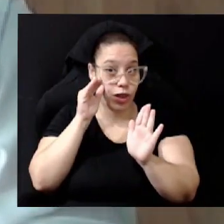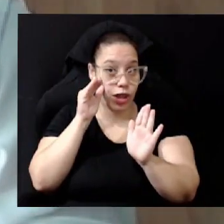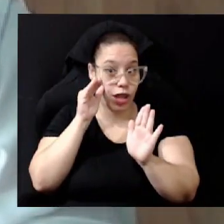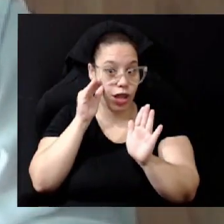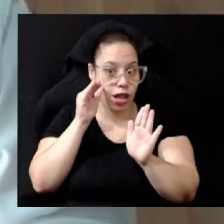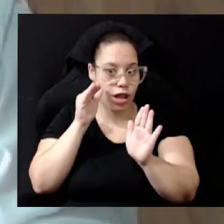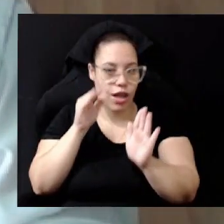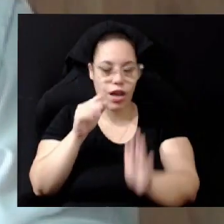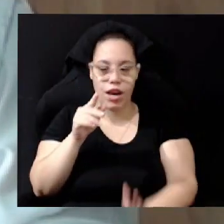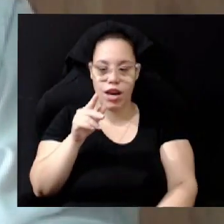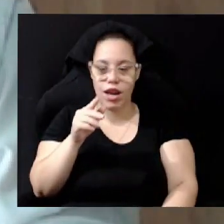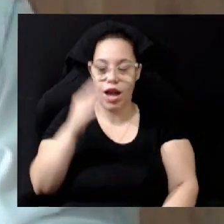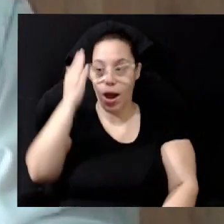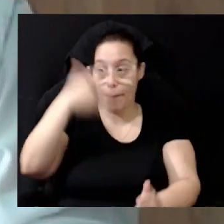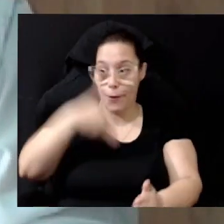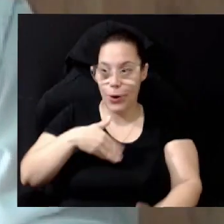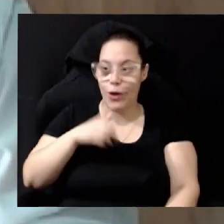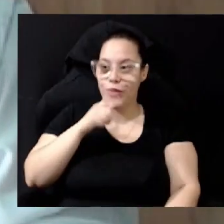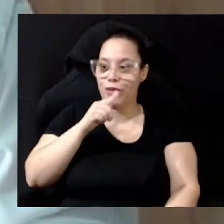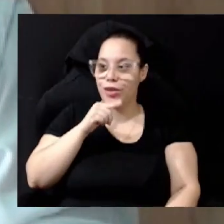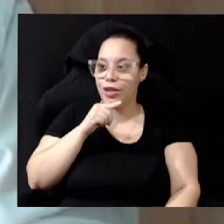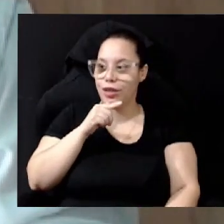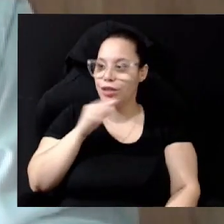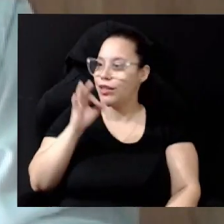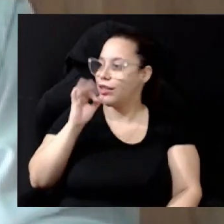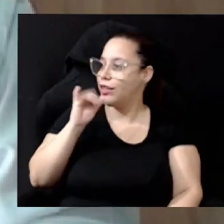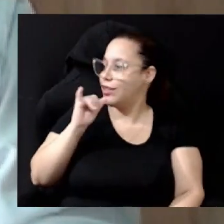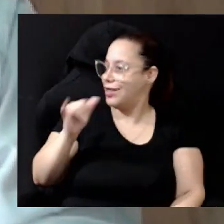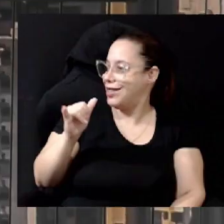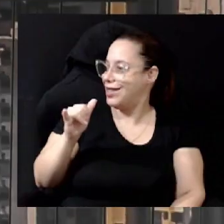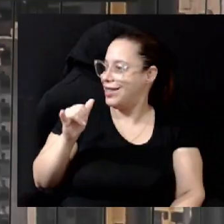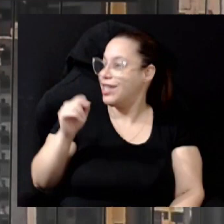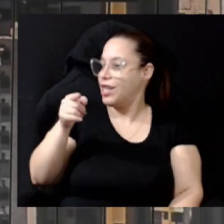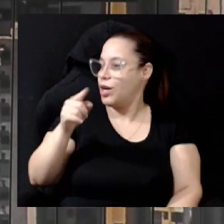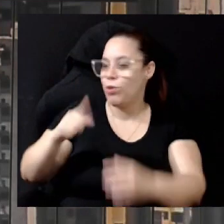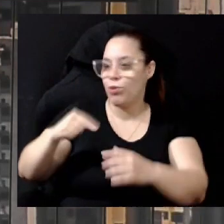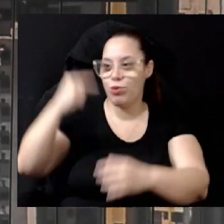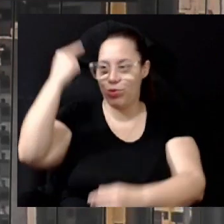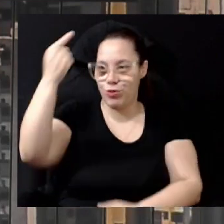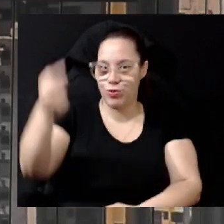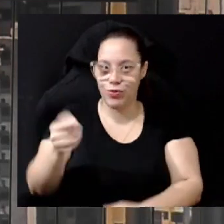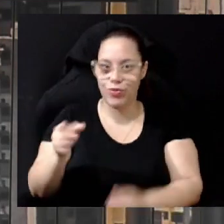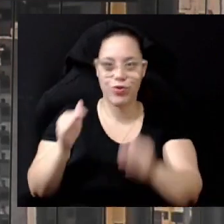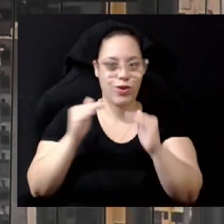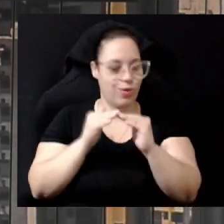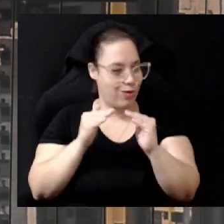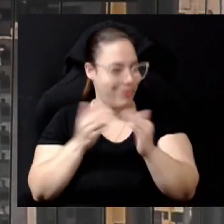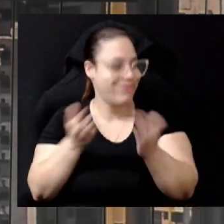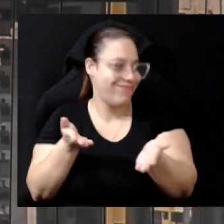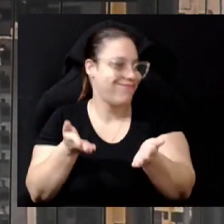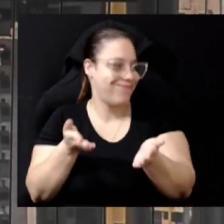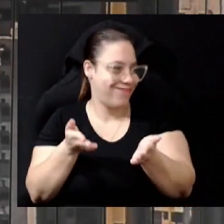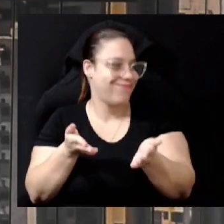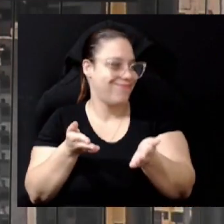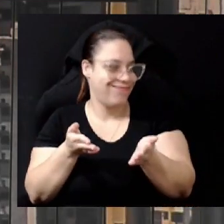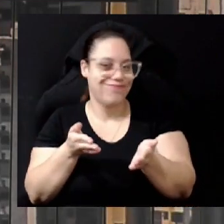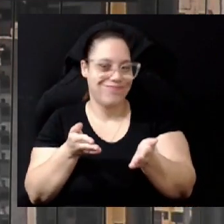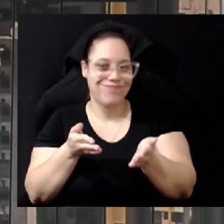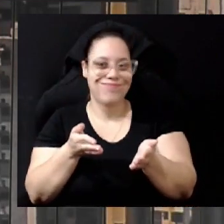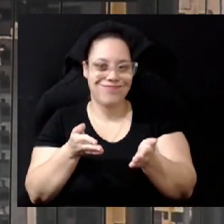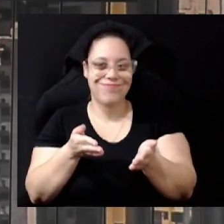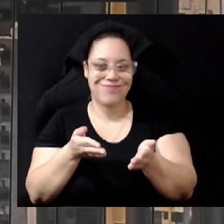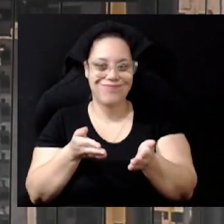totalmente à prova d'água. Então, Eu diria que ele vai ficar para a posteridade, com certeza.